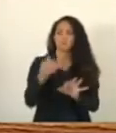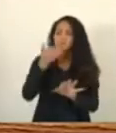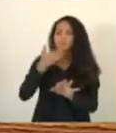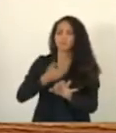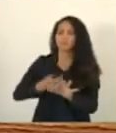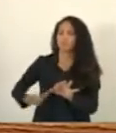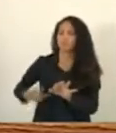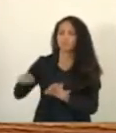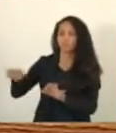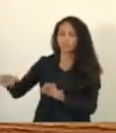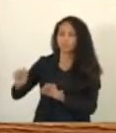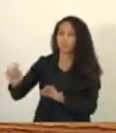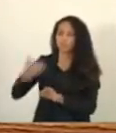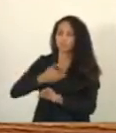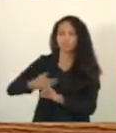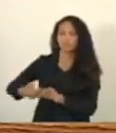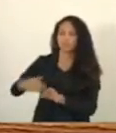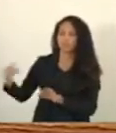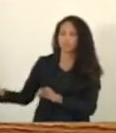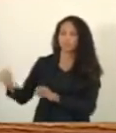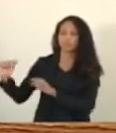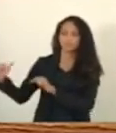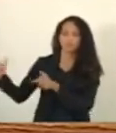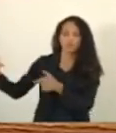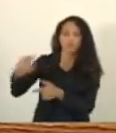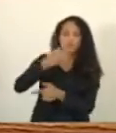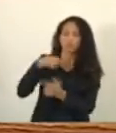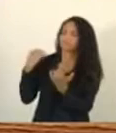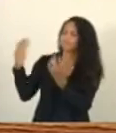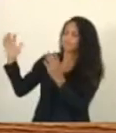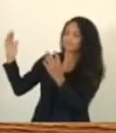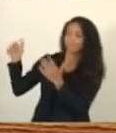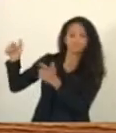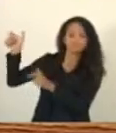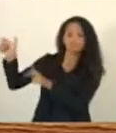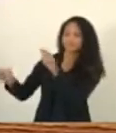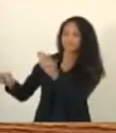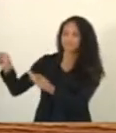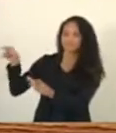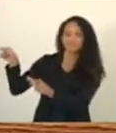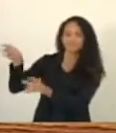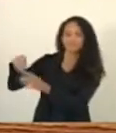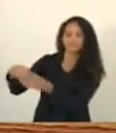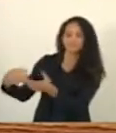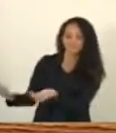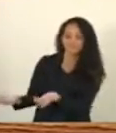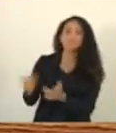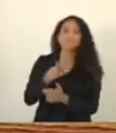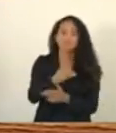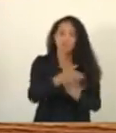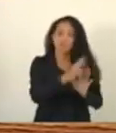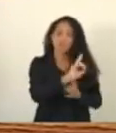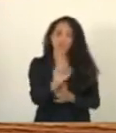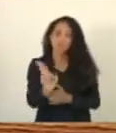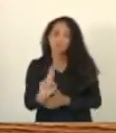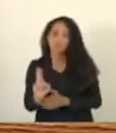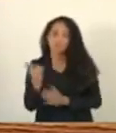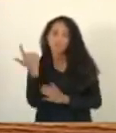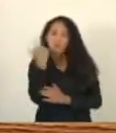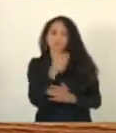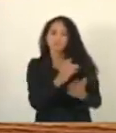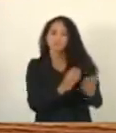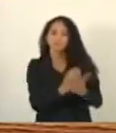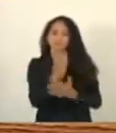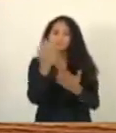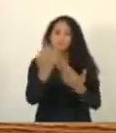governo pratica um ato importante, nós temos que elogiar esse trabalho realizado, como foi o caso da nomeação desses